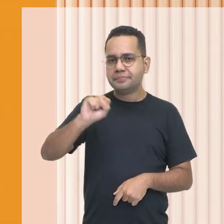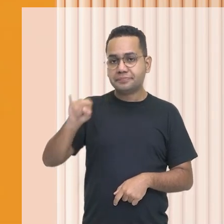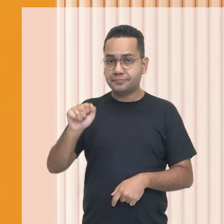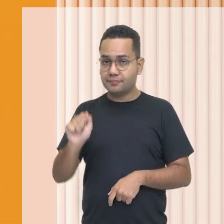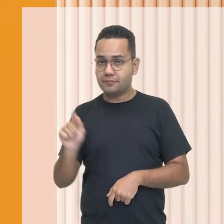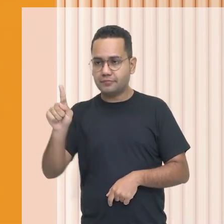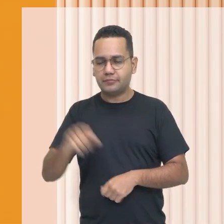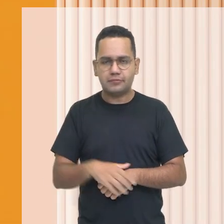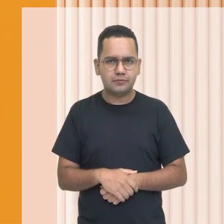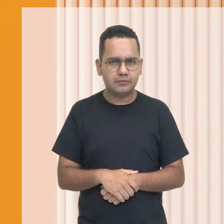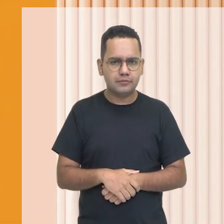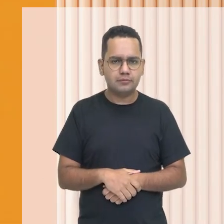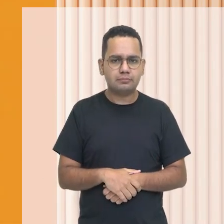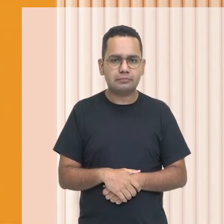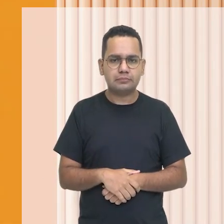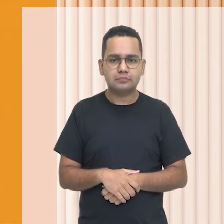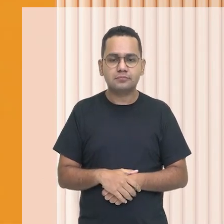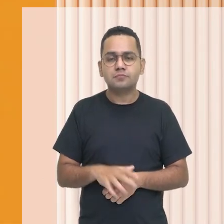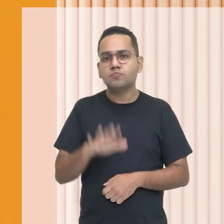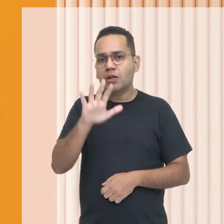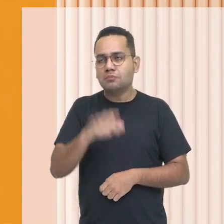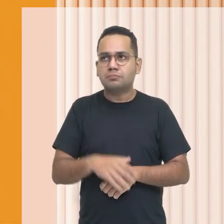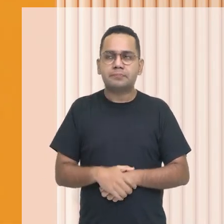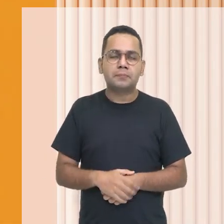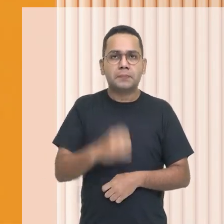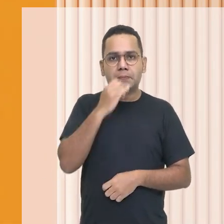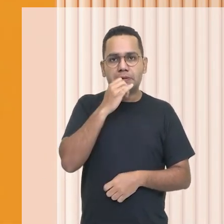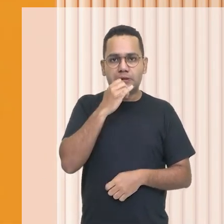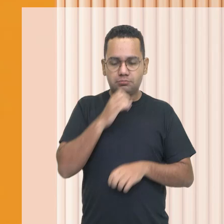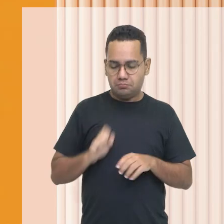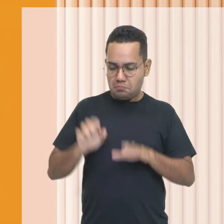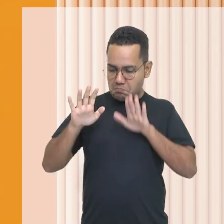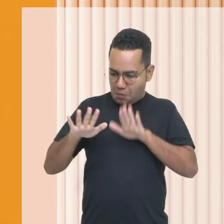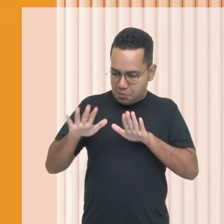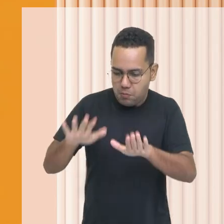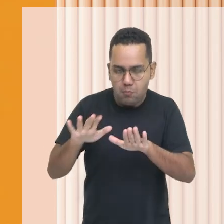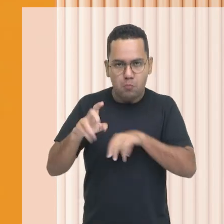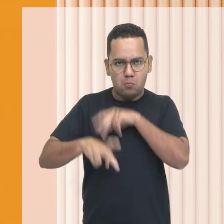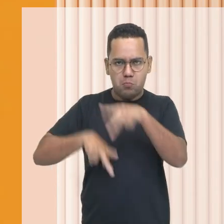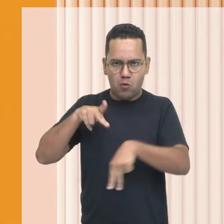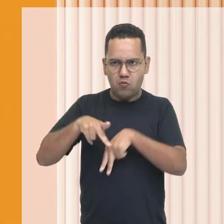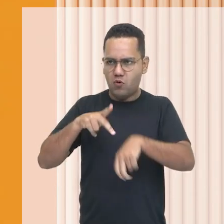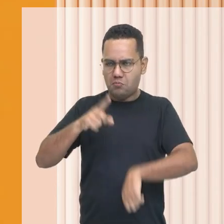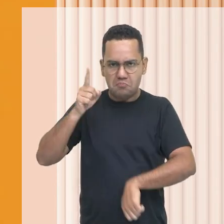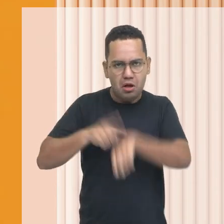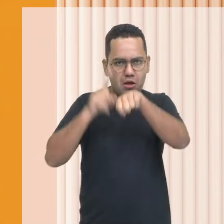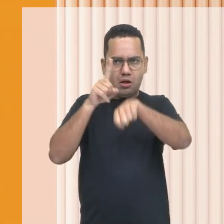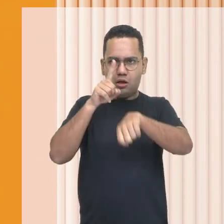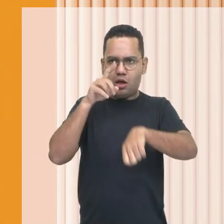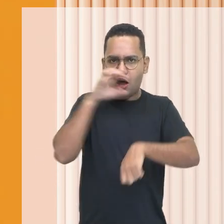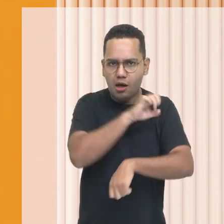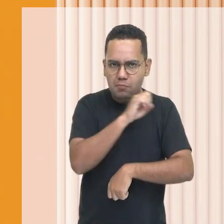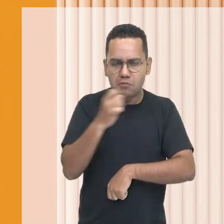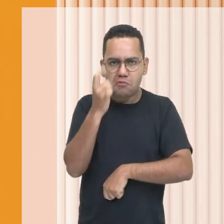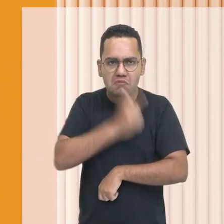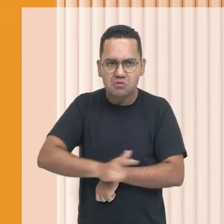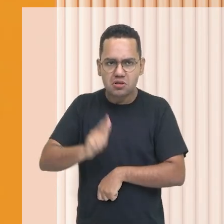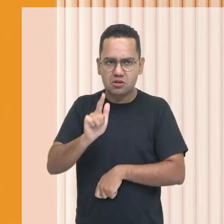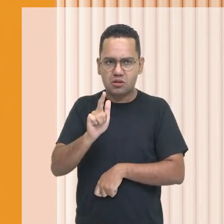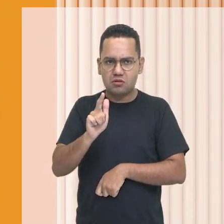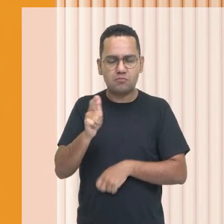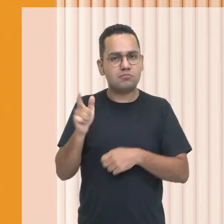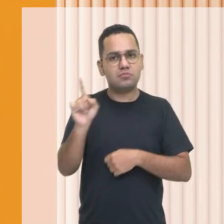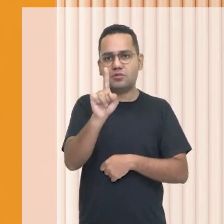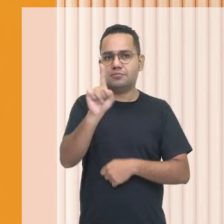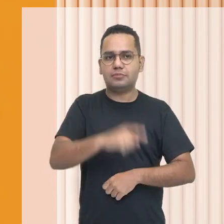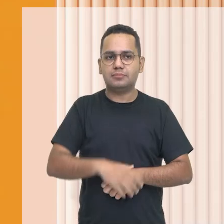o seu, vamos dizer assim, né, a sua vontade de modo imediato, mas que